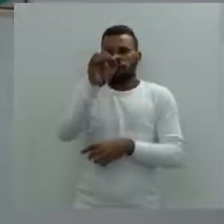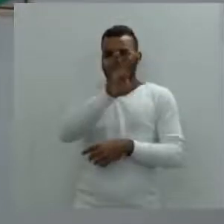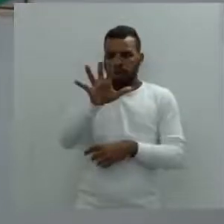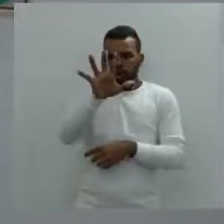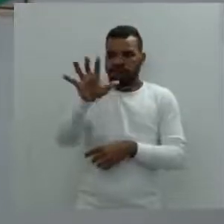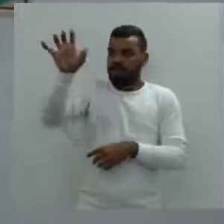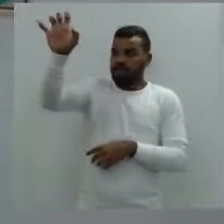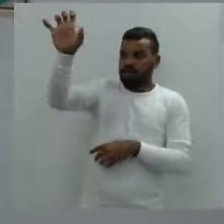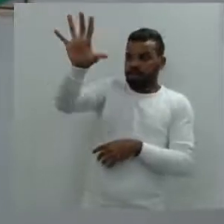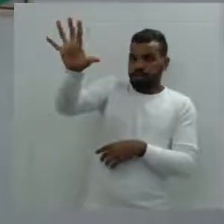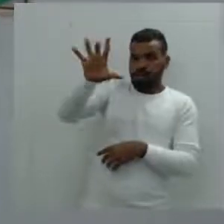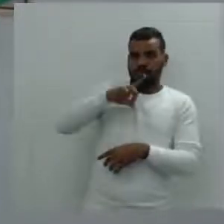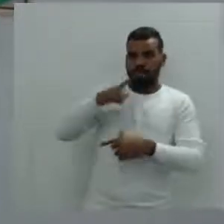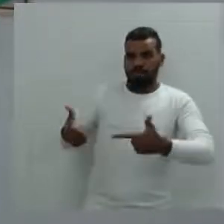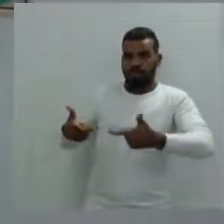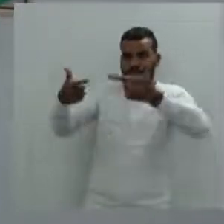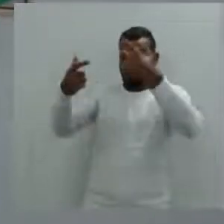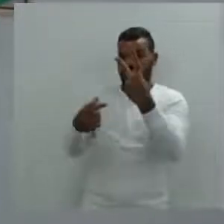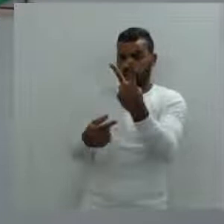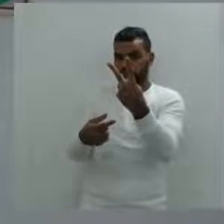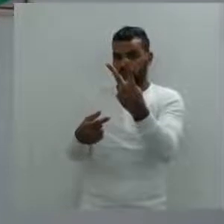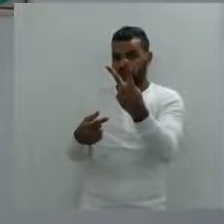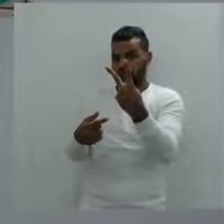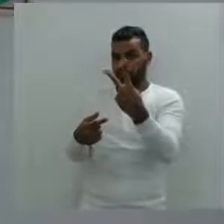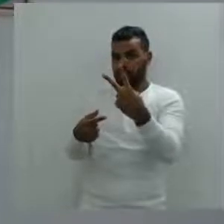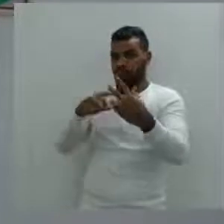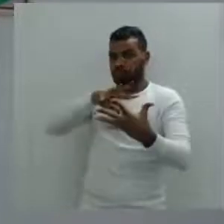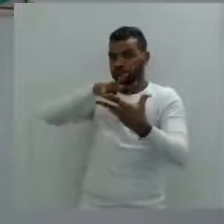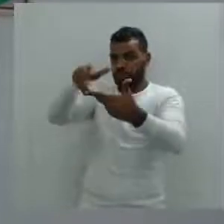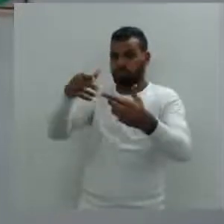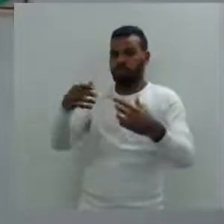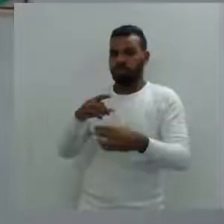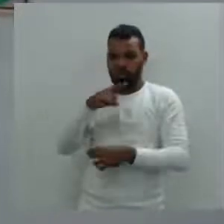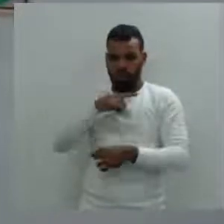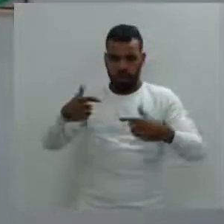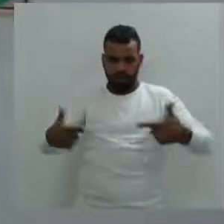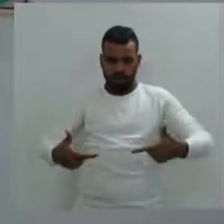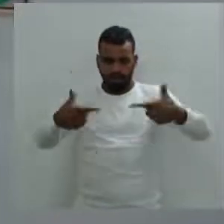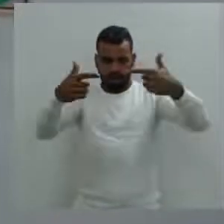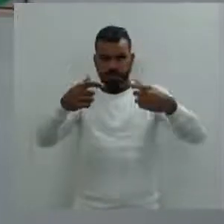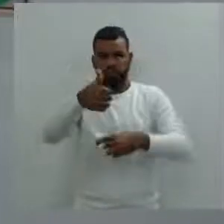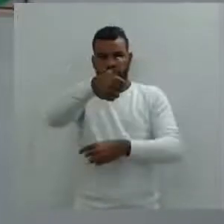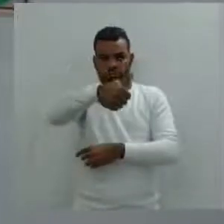duas guerras mundiais, tá certo? A gente vai ter uma guerra mundial de